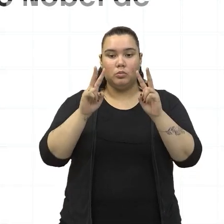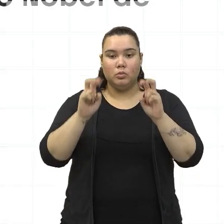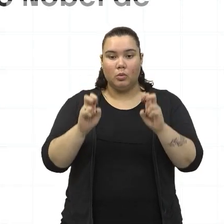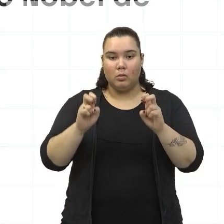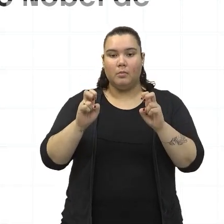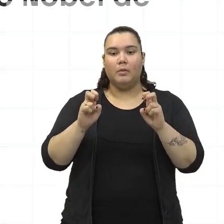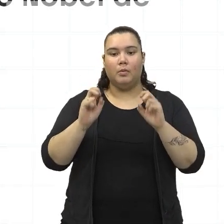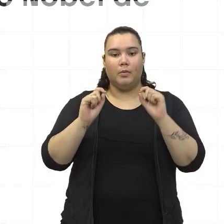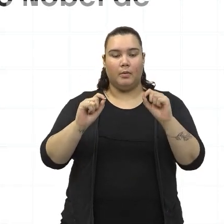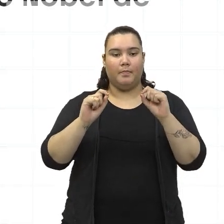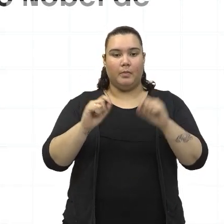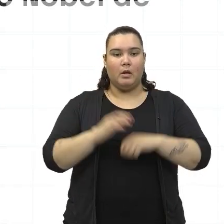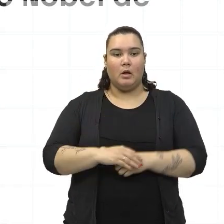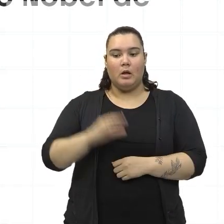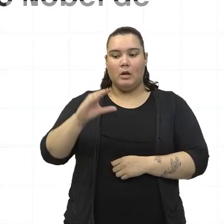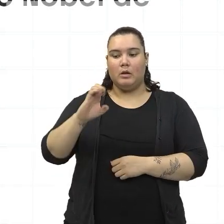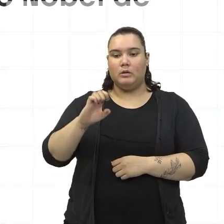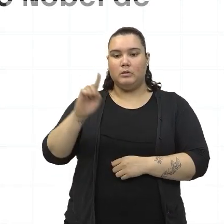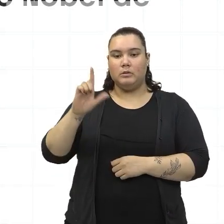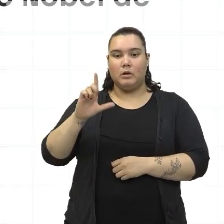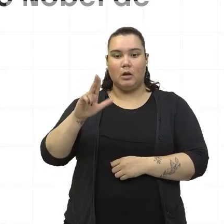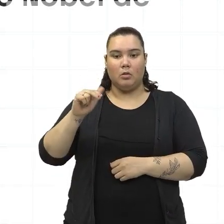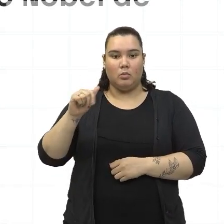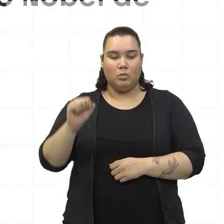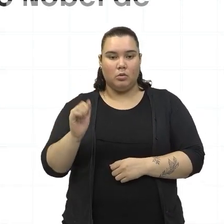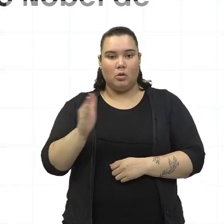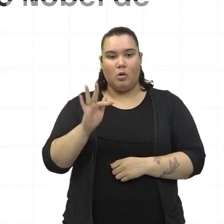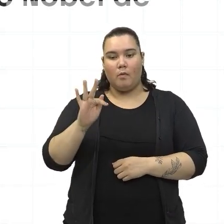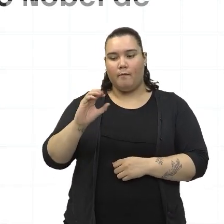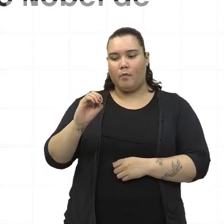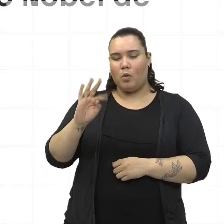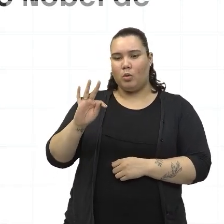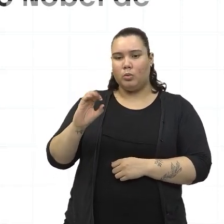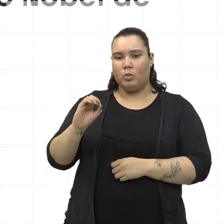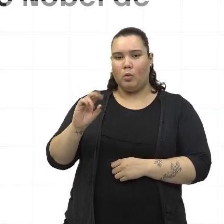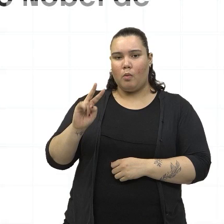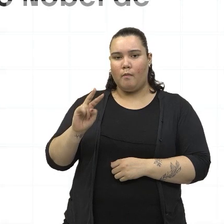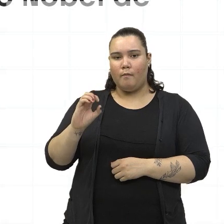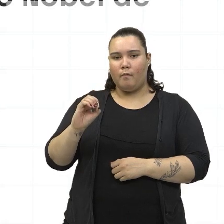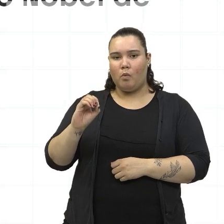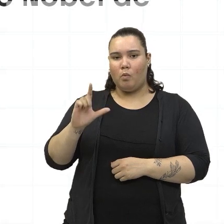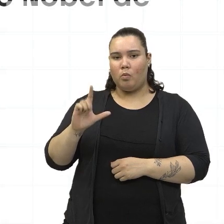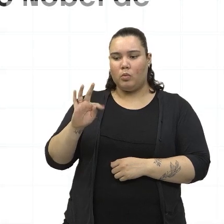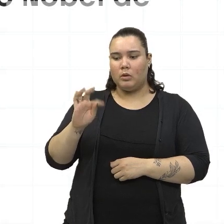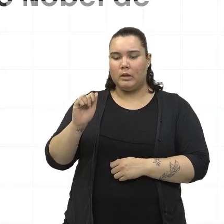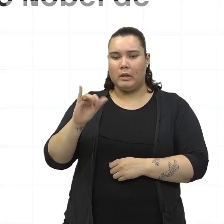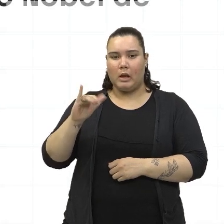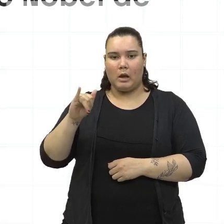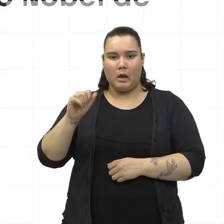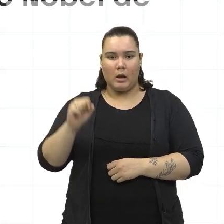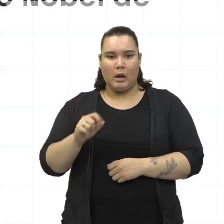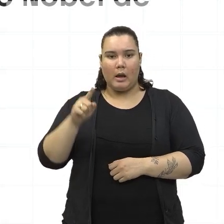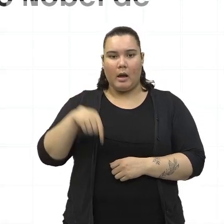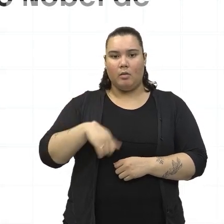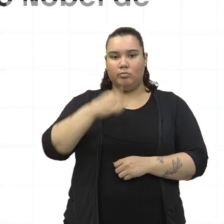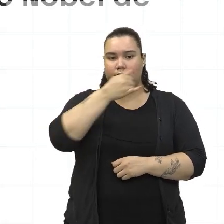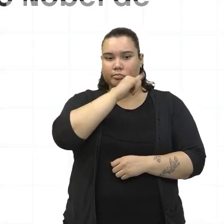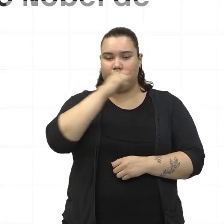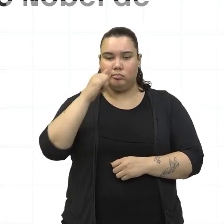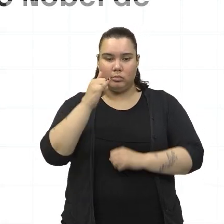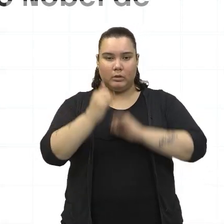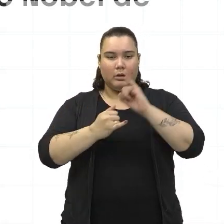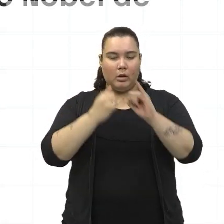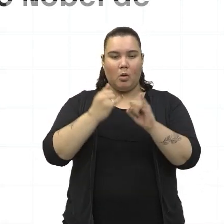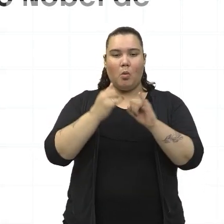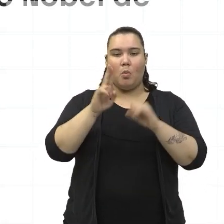células fotovoltaicas. As células fotovoltaicas são dispositivos eletrônicos capazes de